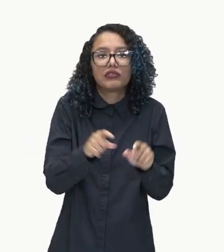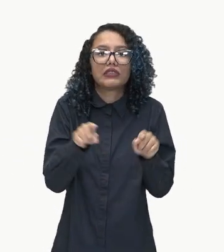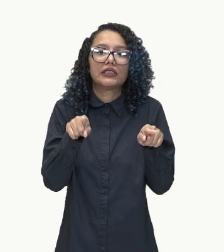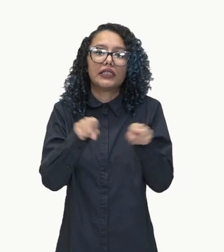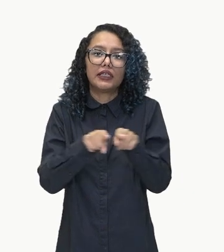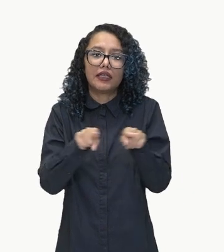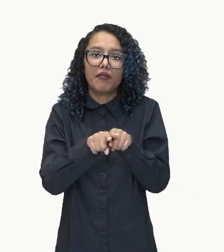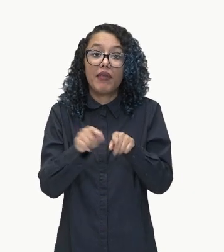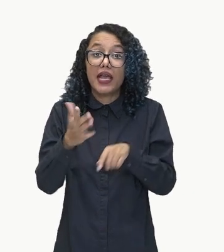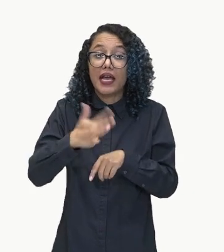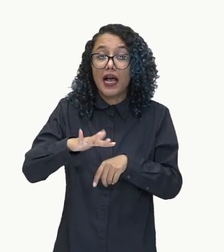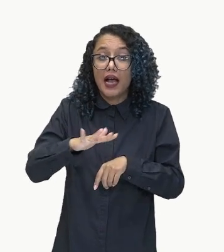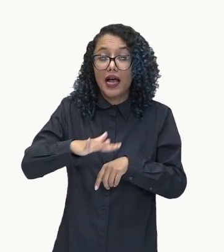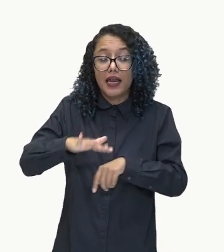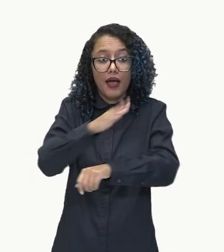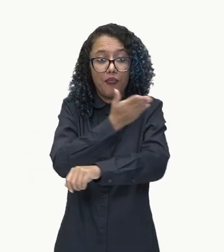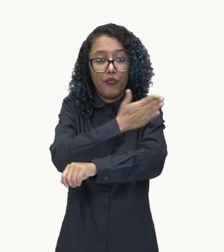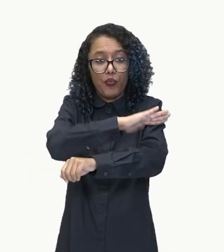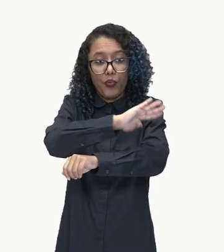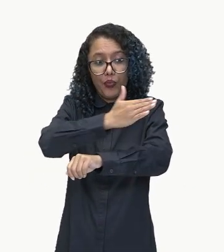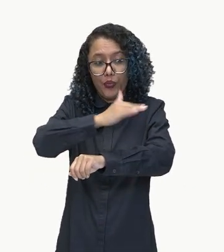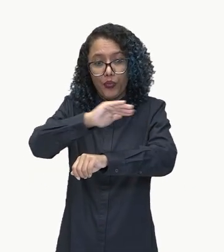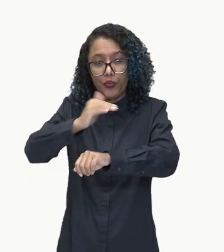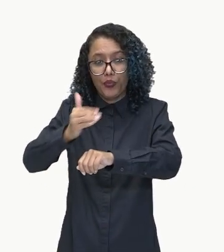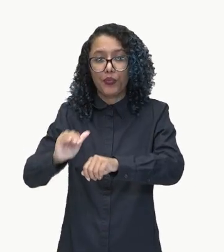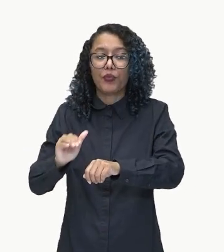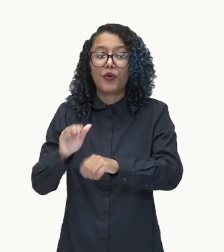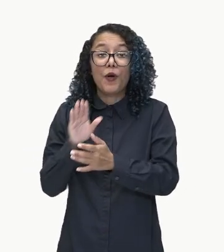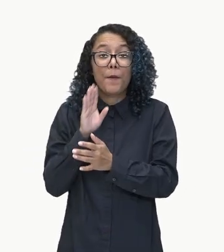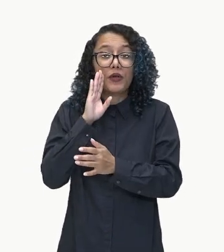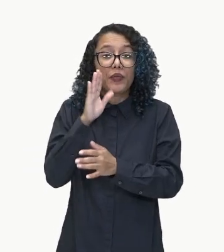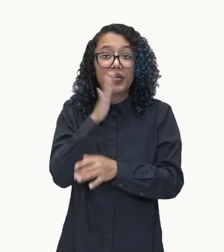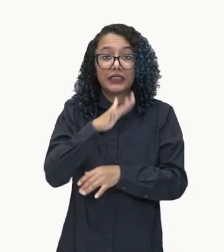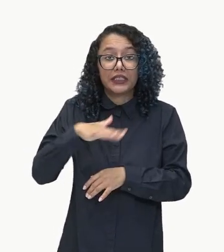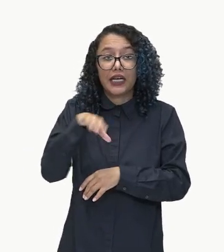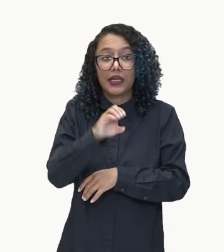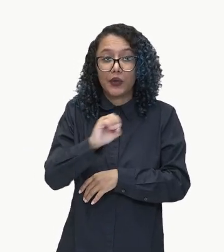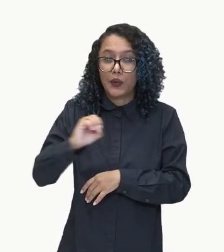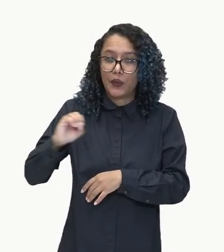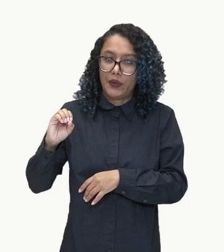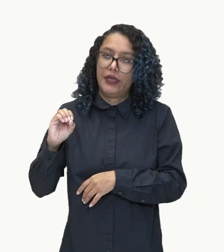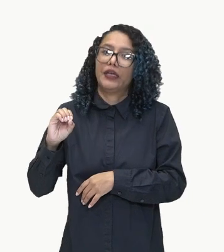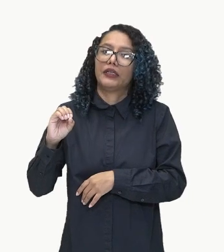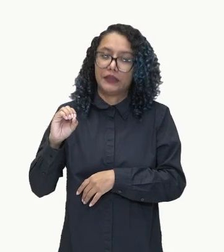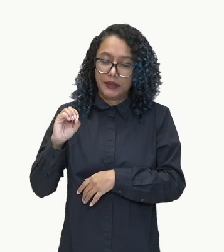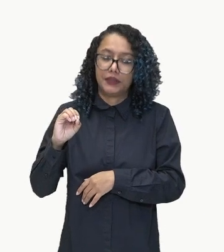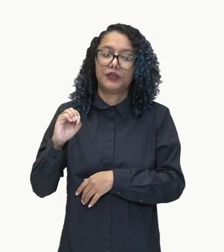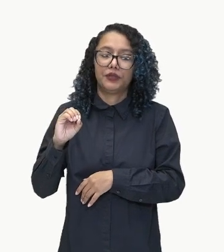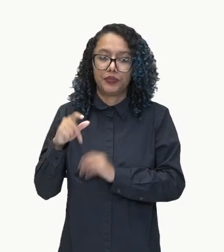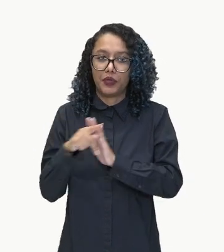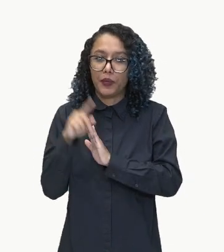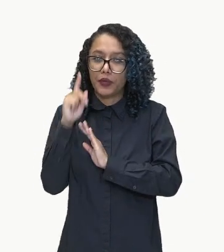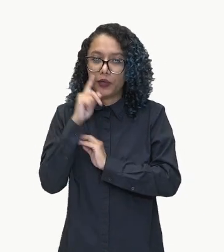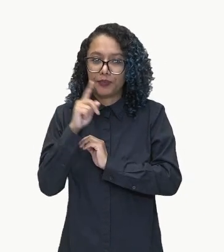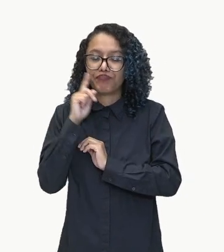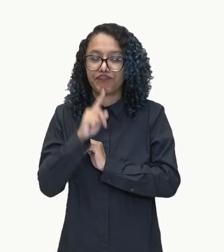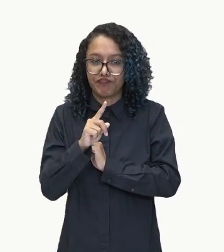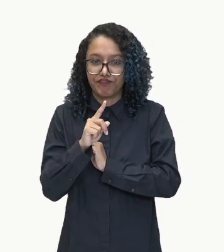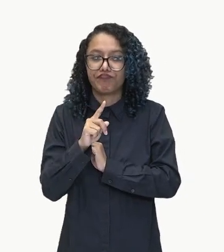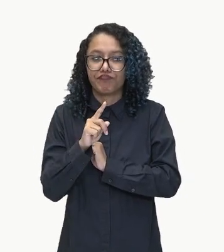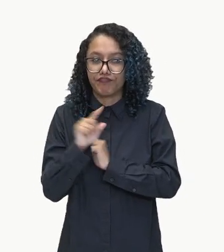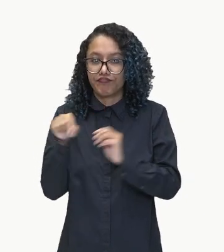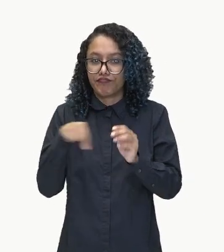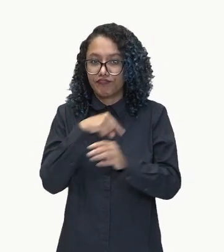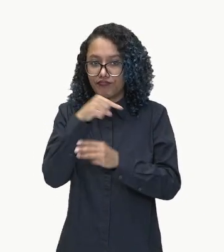relevo montanhoso, principalmente do lado oeste dos Estados Unidos da América. Então, essa